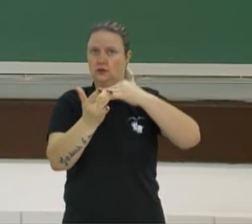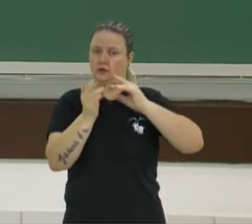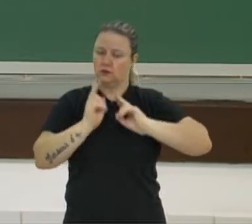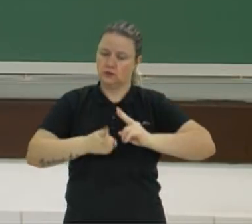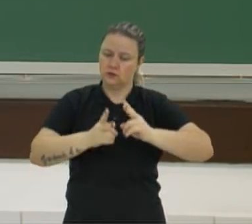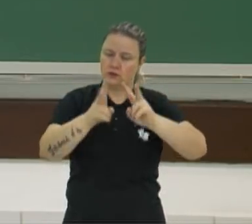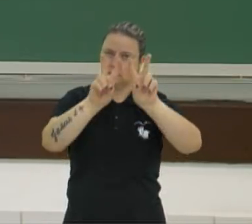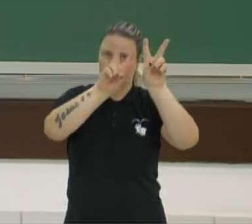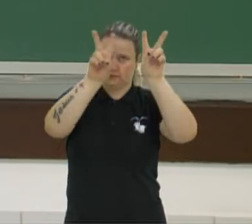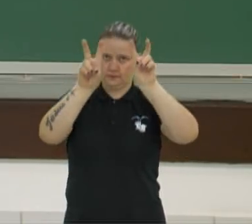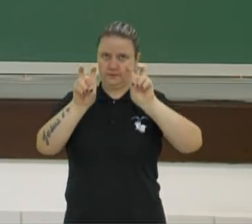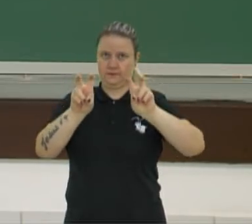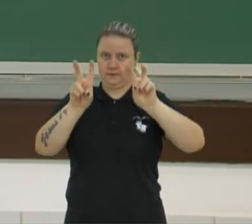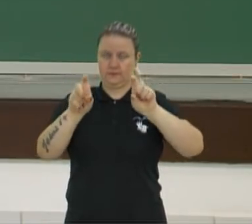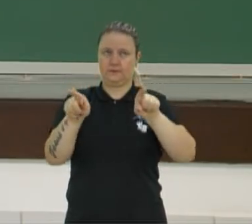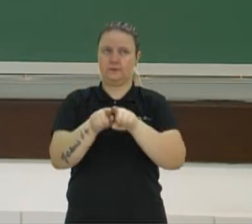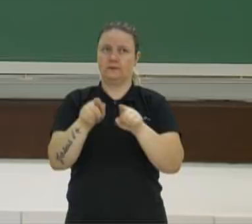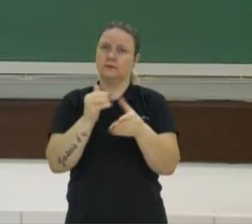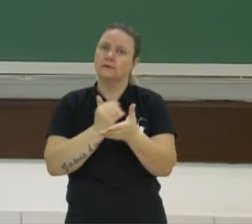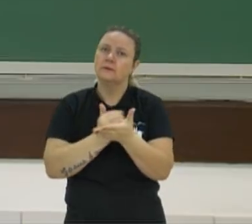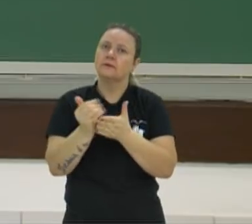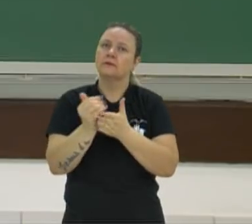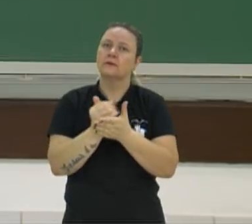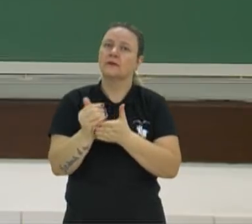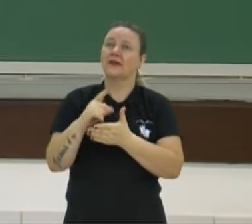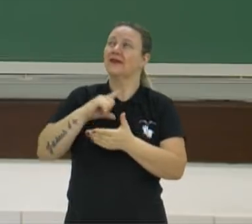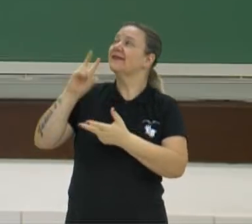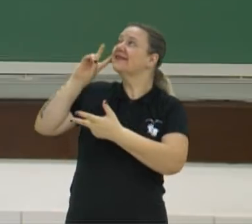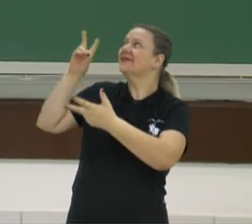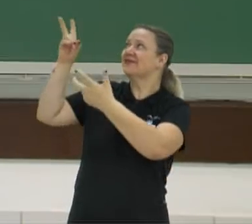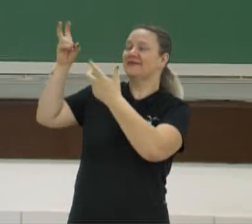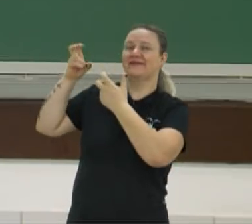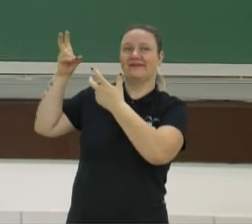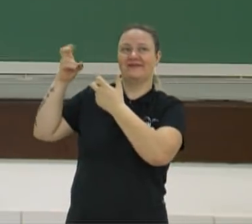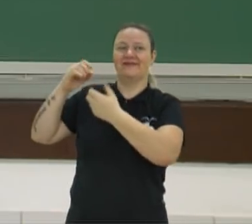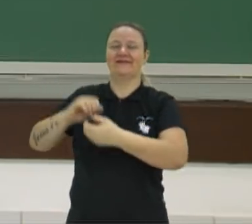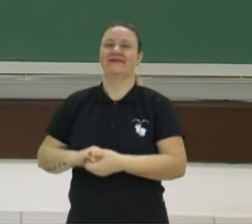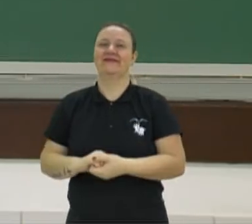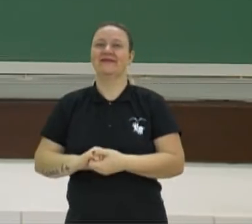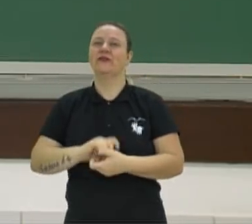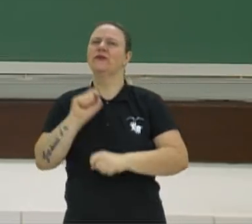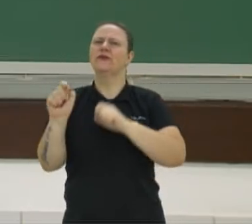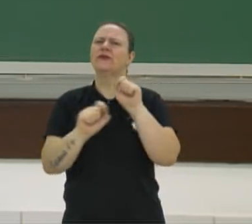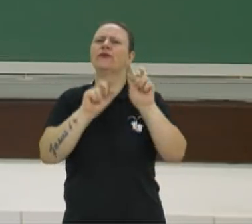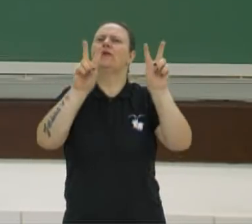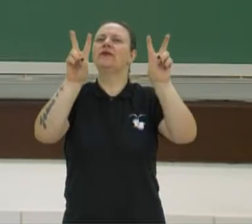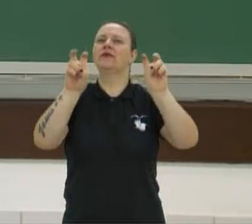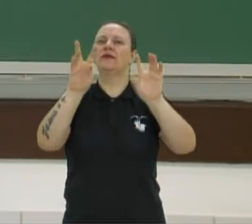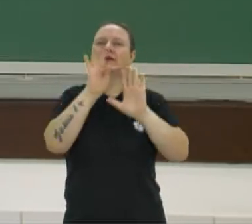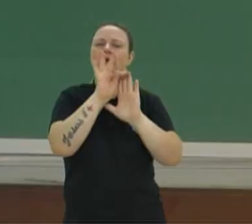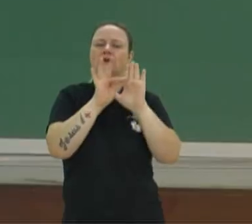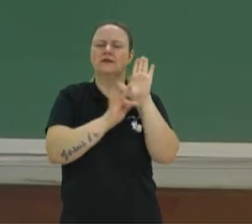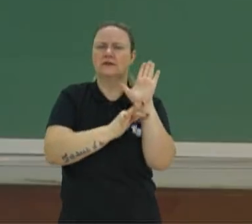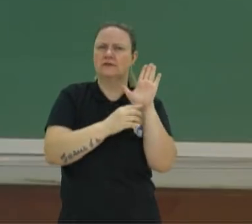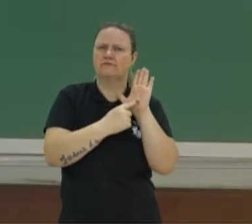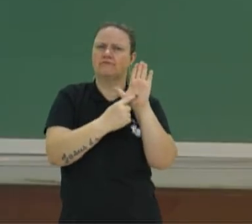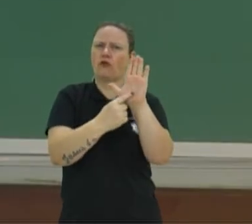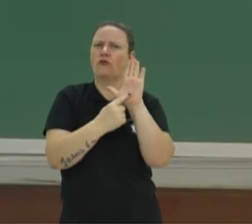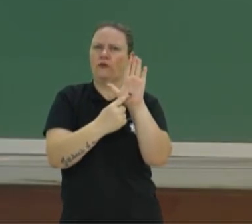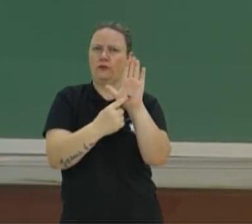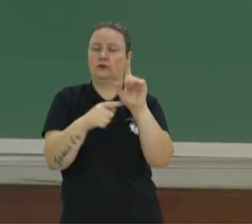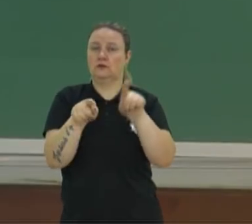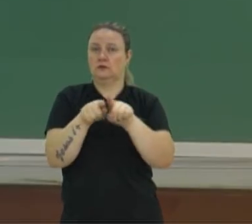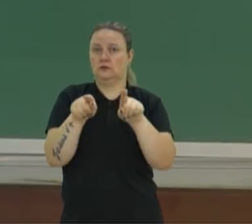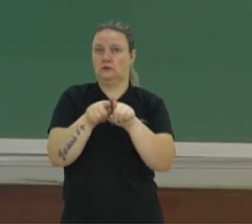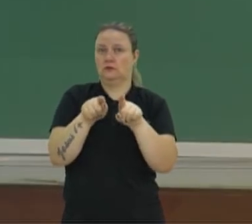para isso, começarmos no assunto, temos uma charge que trata desse assunto dos textos que estamos abordando, né?